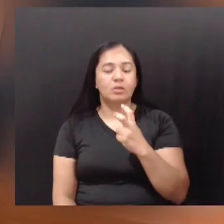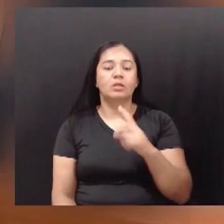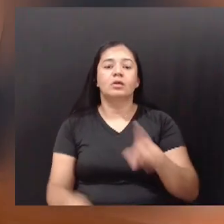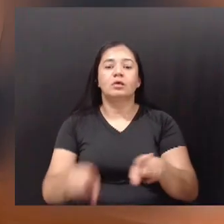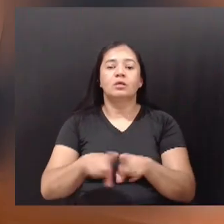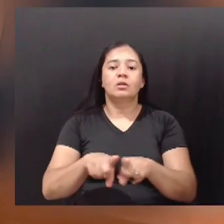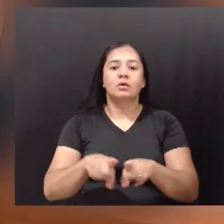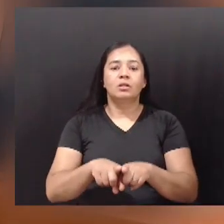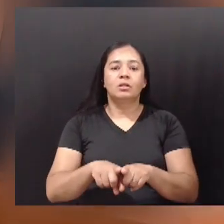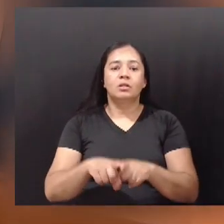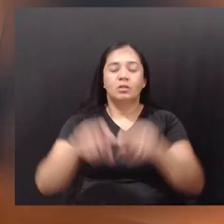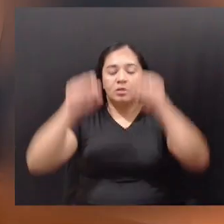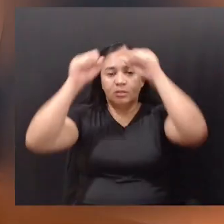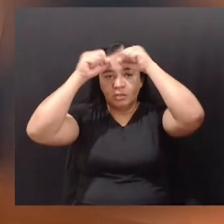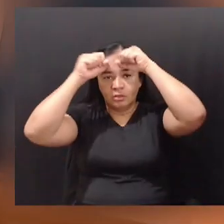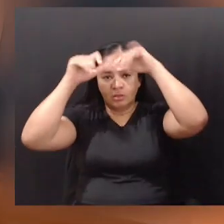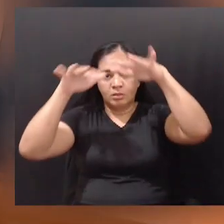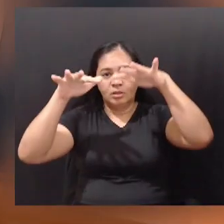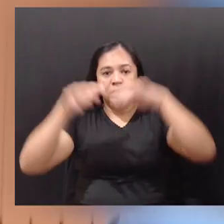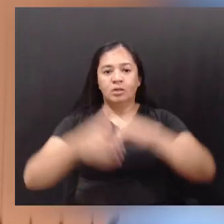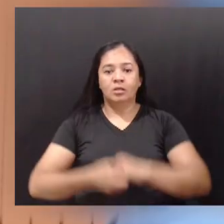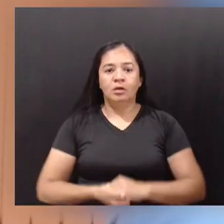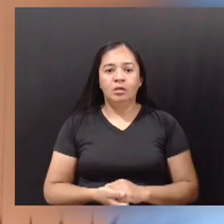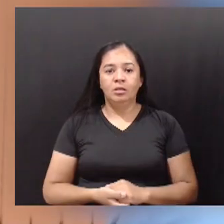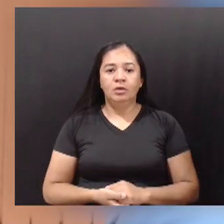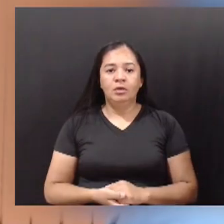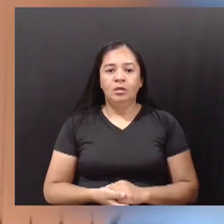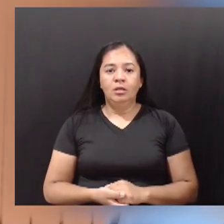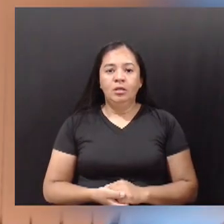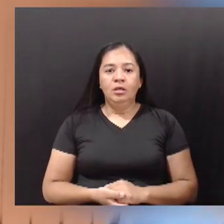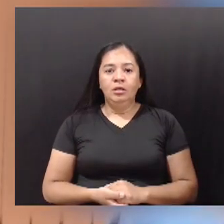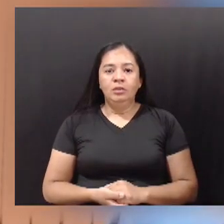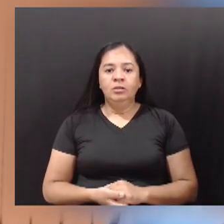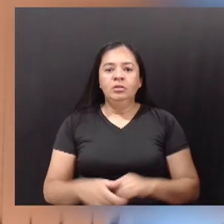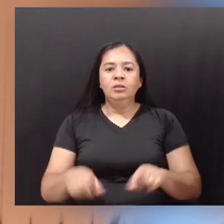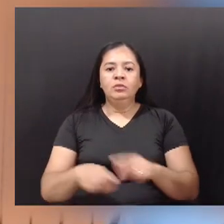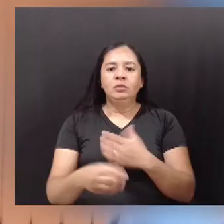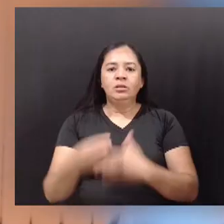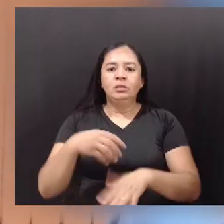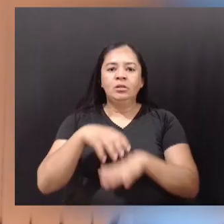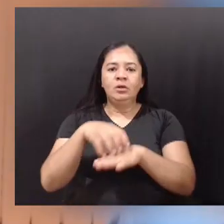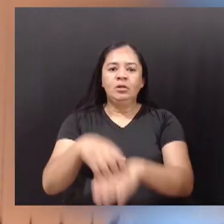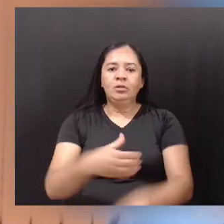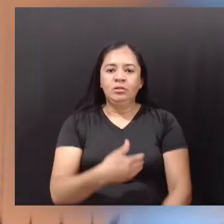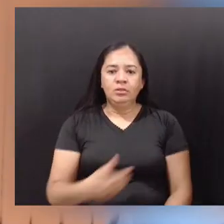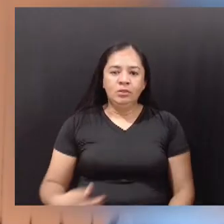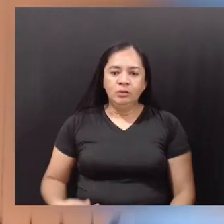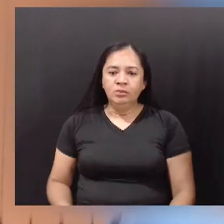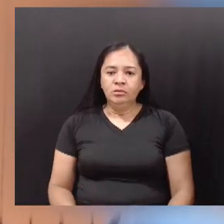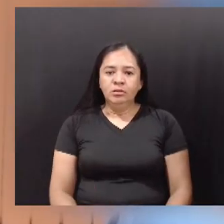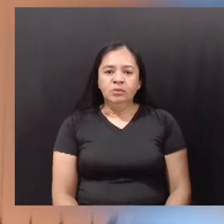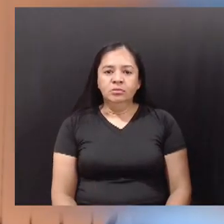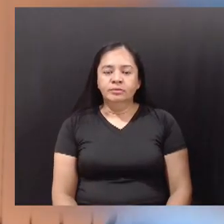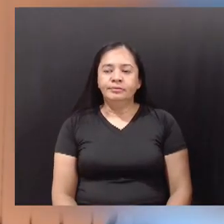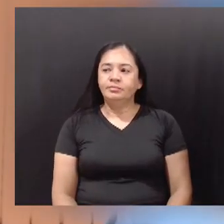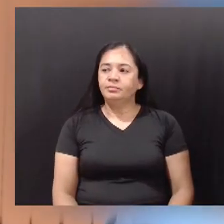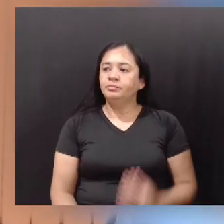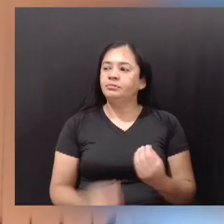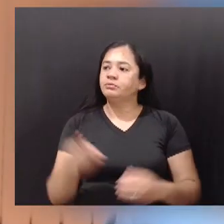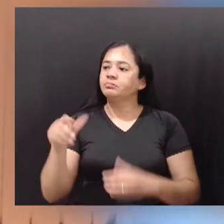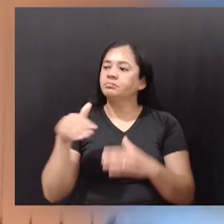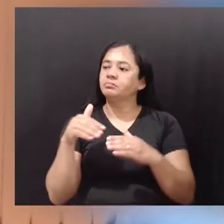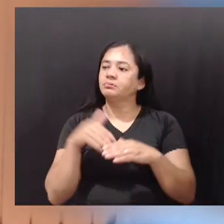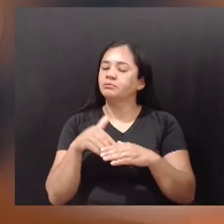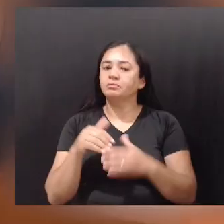de espectro autista, até no veículos de transporte coletivos de passageiros. Como vota o vereador Carlinhos Camelô?